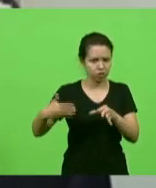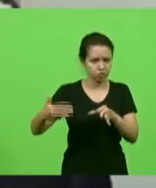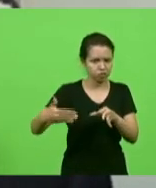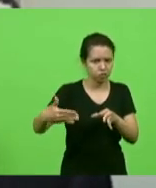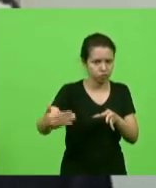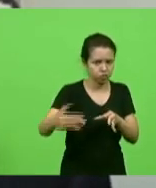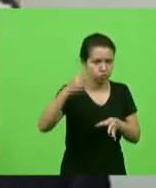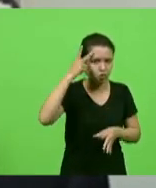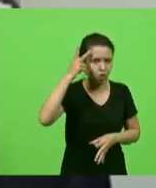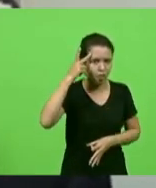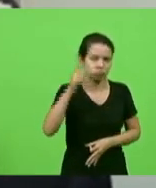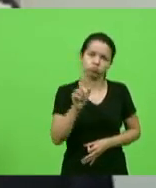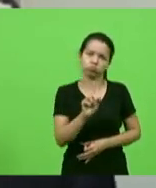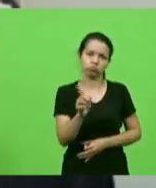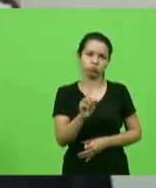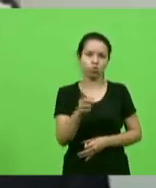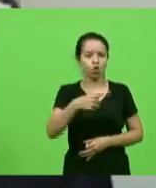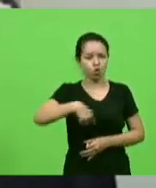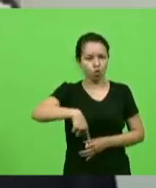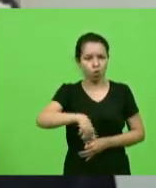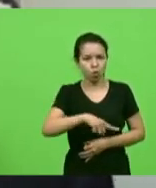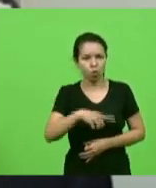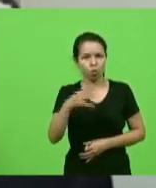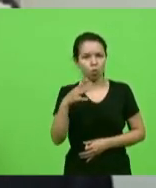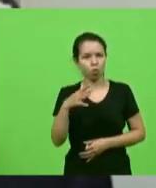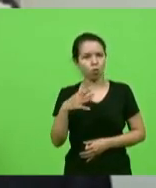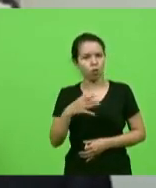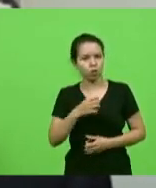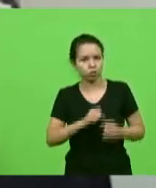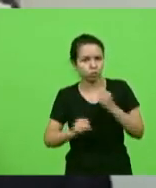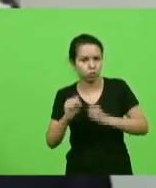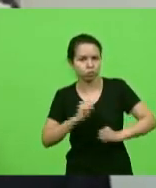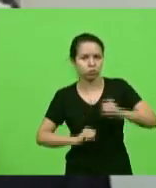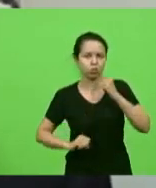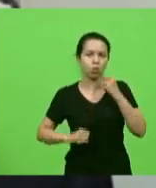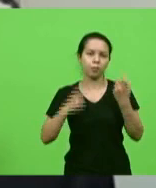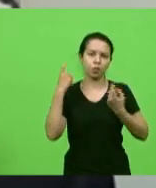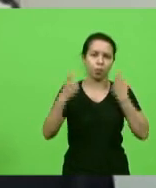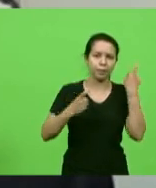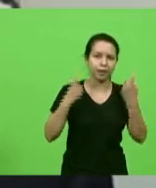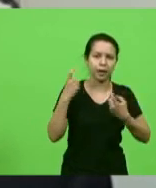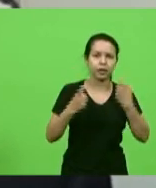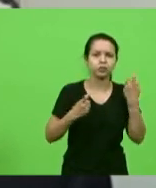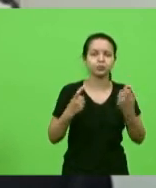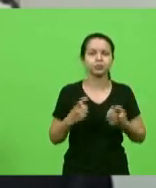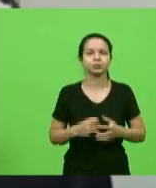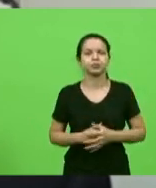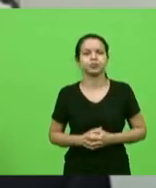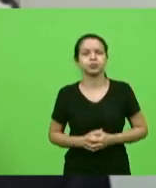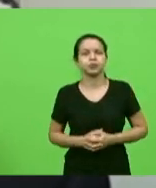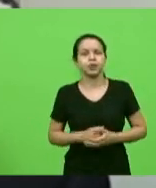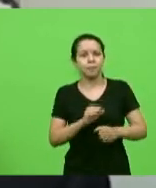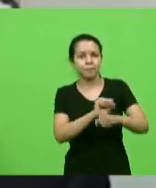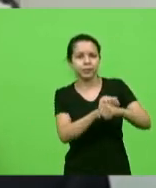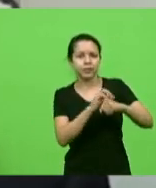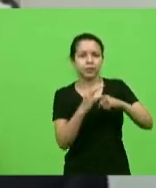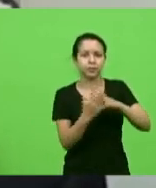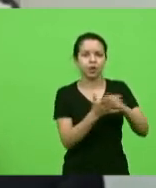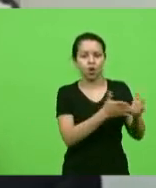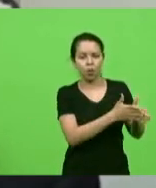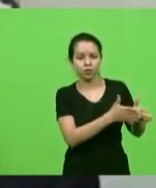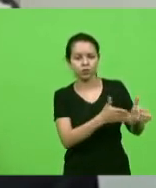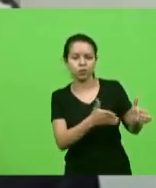corriqueiras a nós todos ficamos ansiosos preocupados quando esta pandemia e